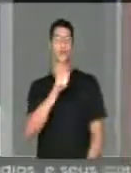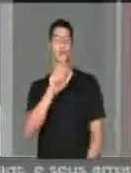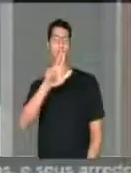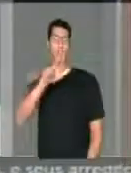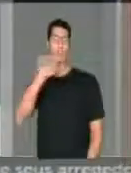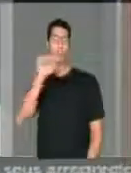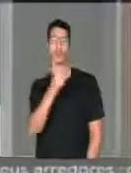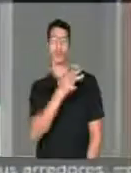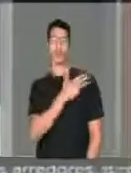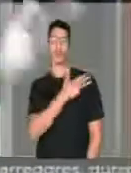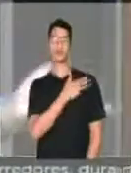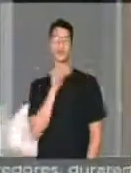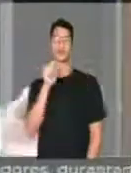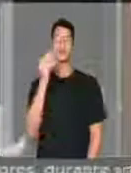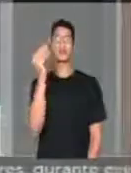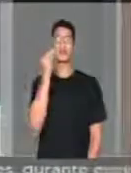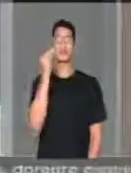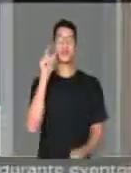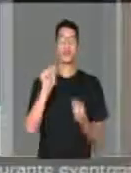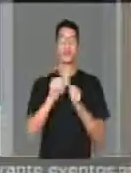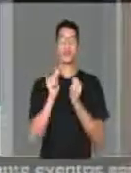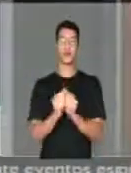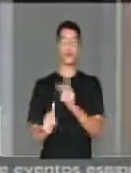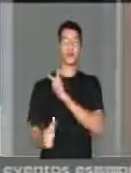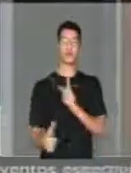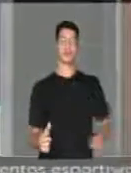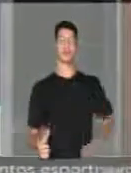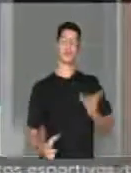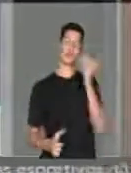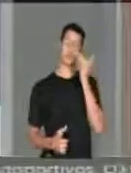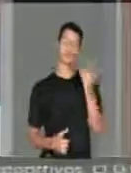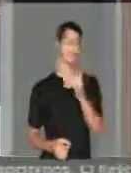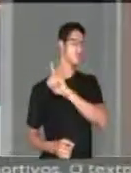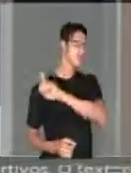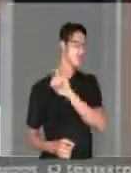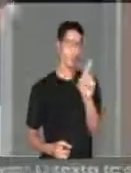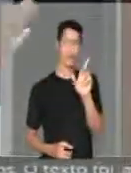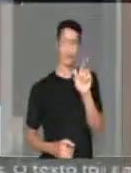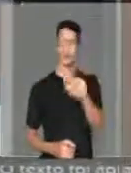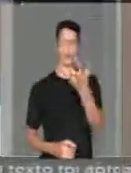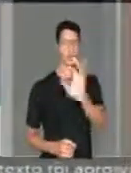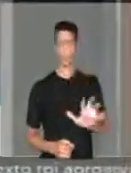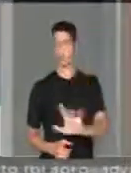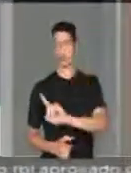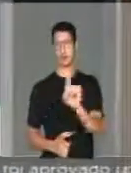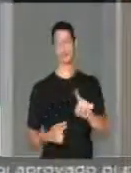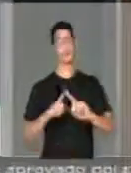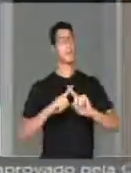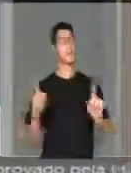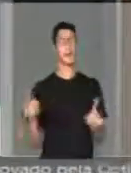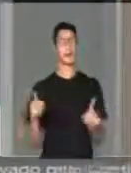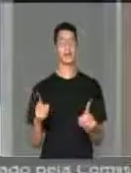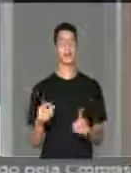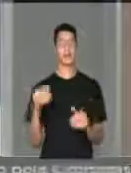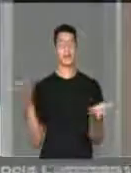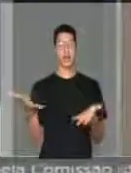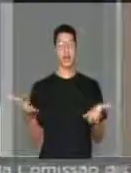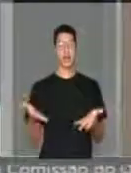Lula da Silva e que tentaram fazer com a presidenta Dilma. Não, isso eu não quero. Mas